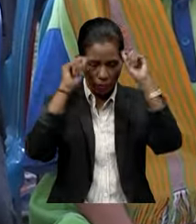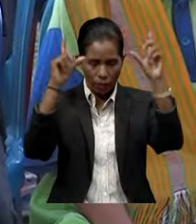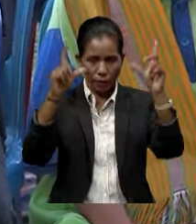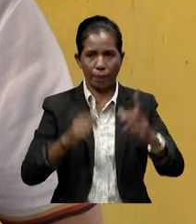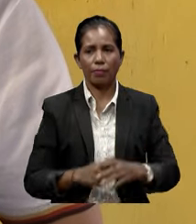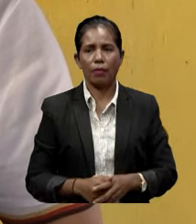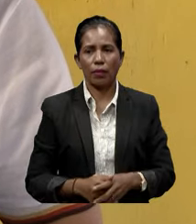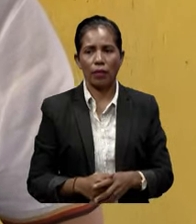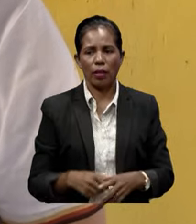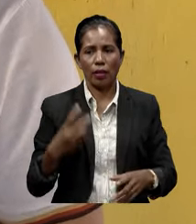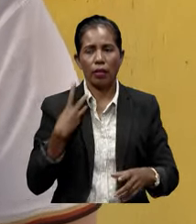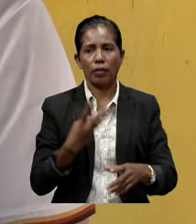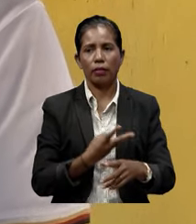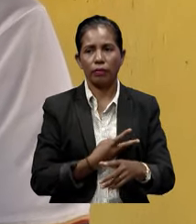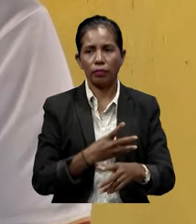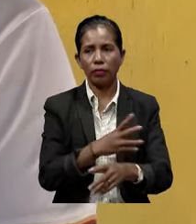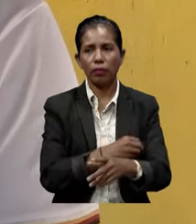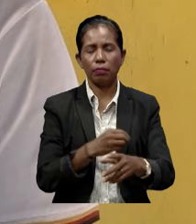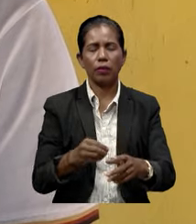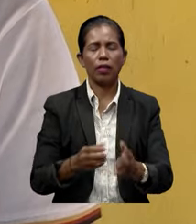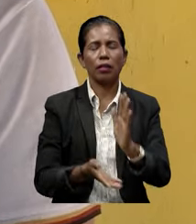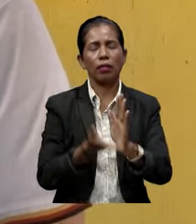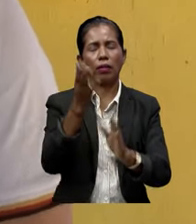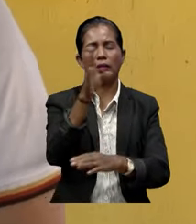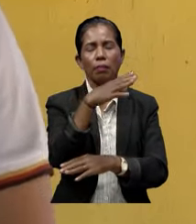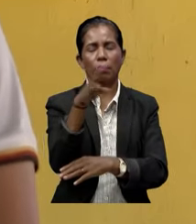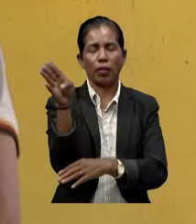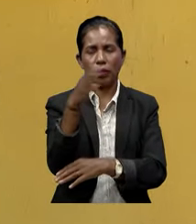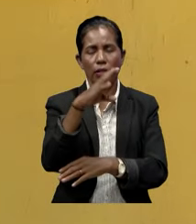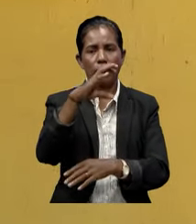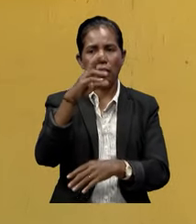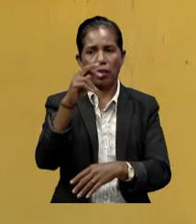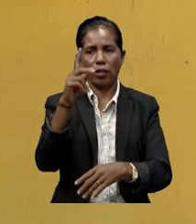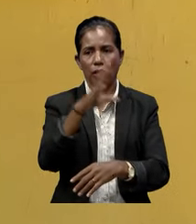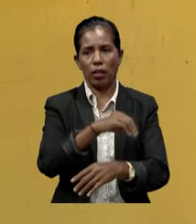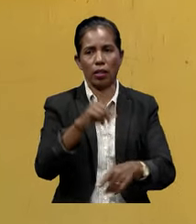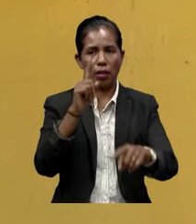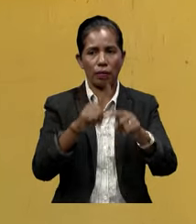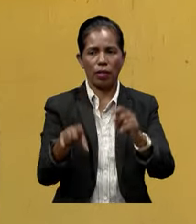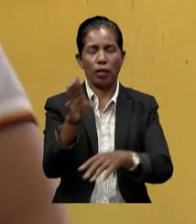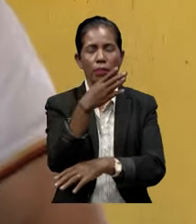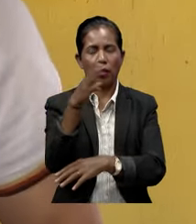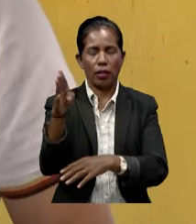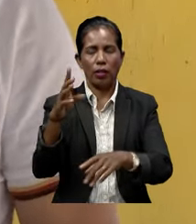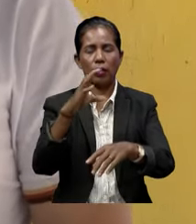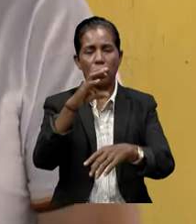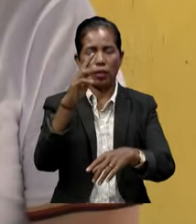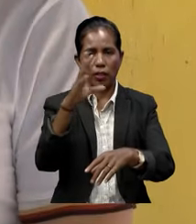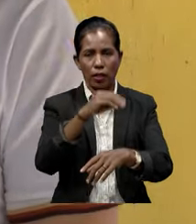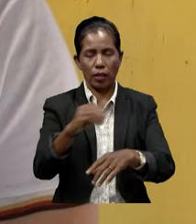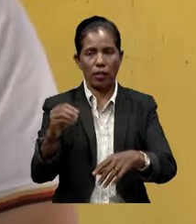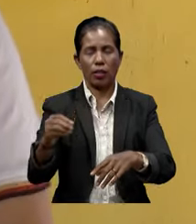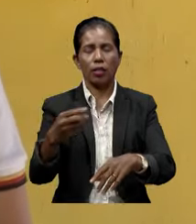Hoje, 30 de agosto, nos assava a bandeira CNRT. La Belle confunde bandeira CNRT e a resistência com bandeira